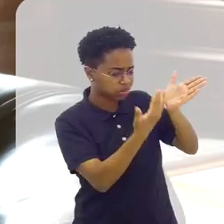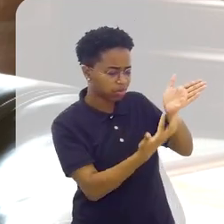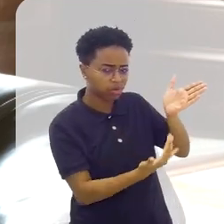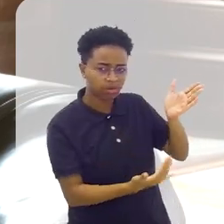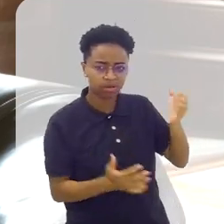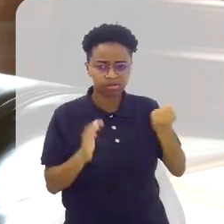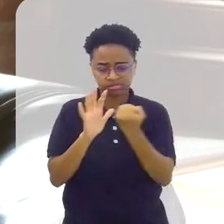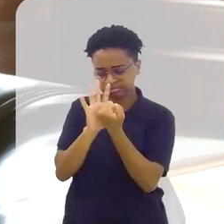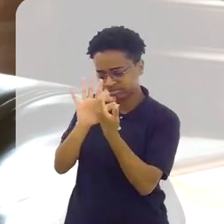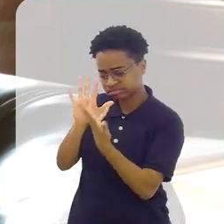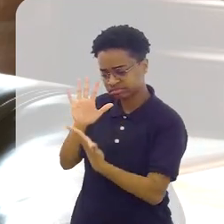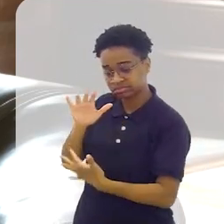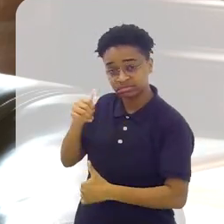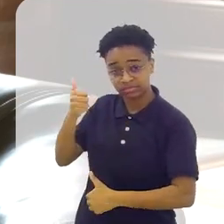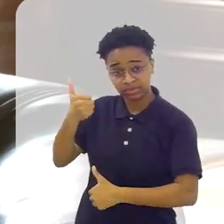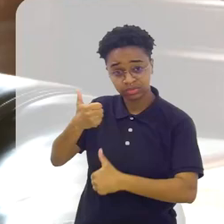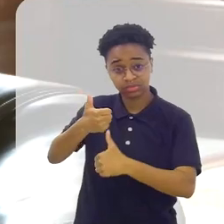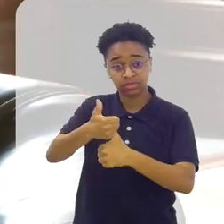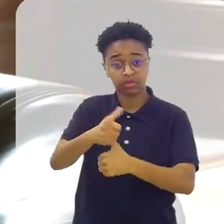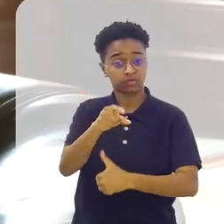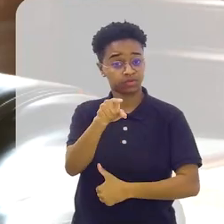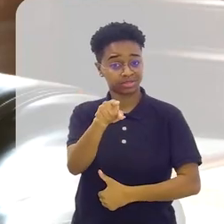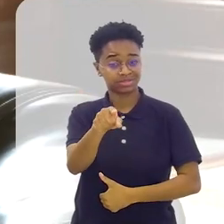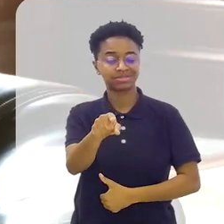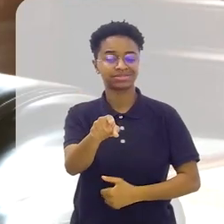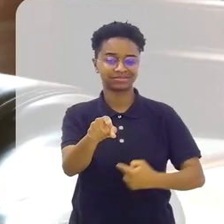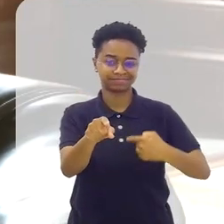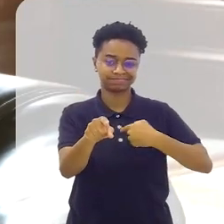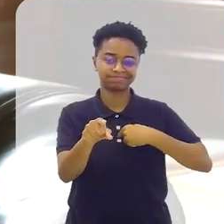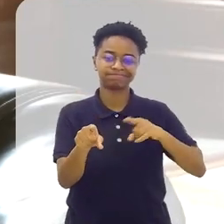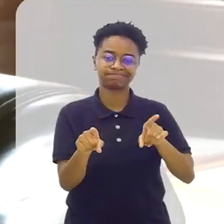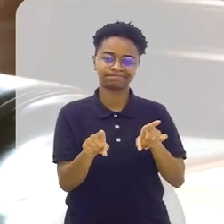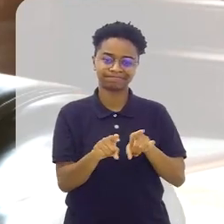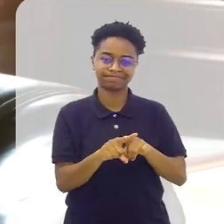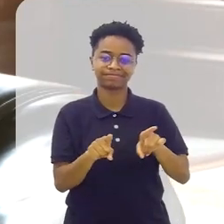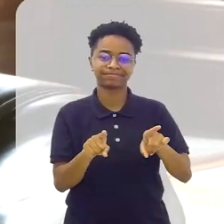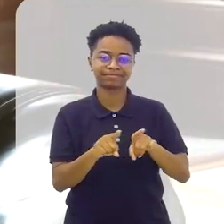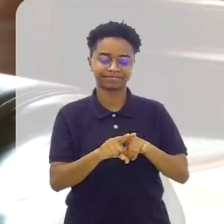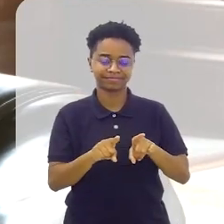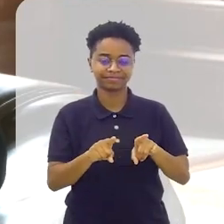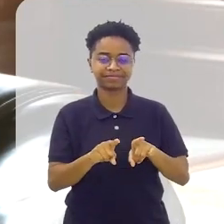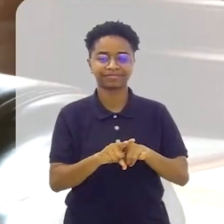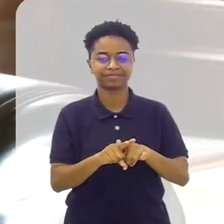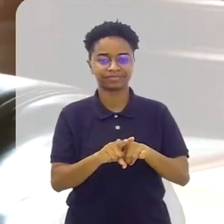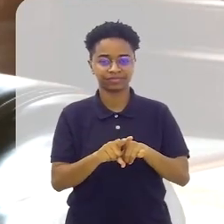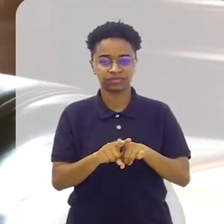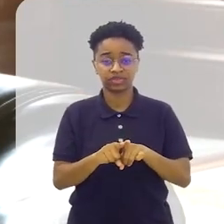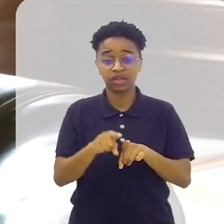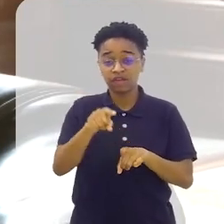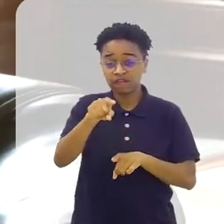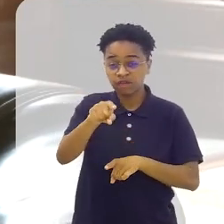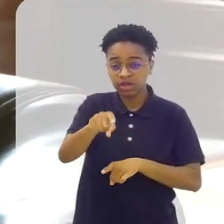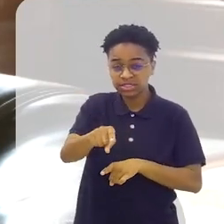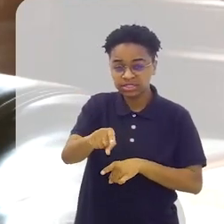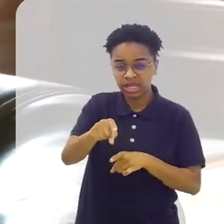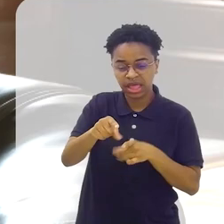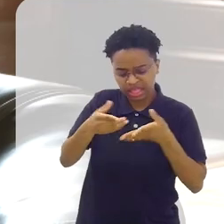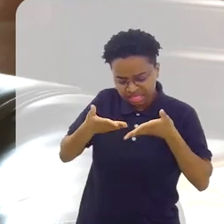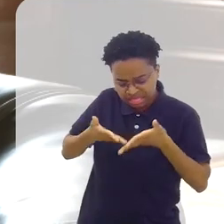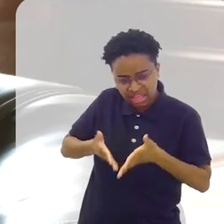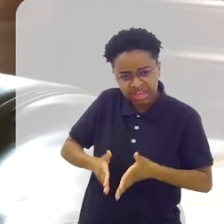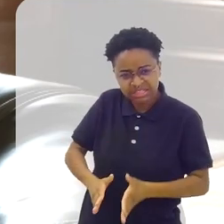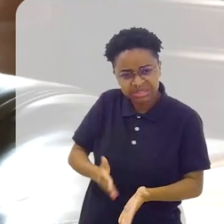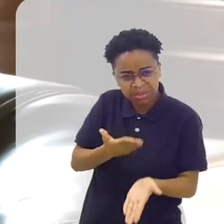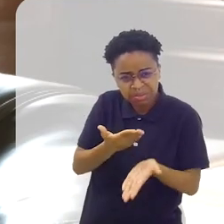voltará derramou teu sangue Carmem assim por você então bem por